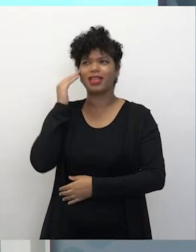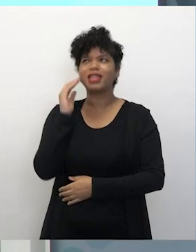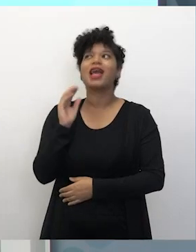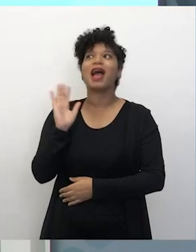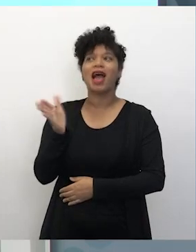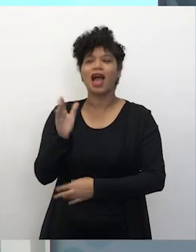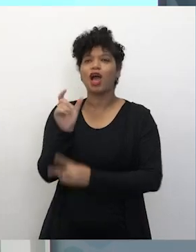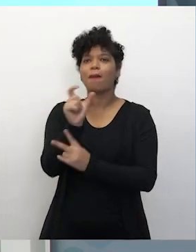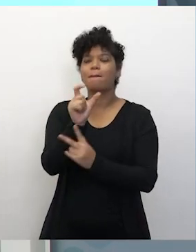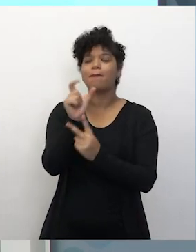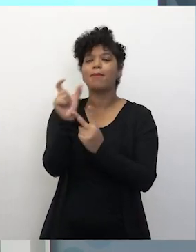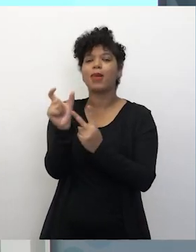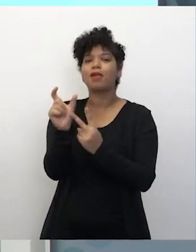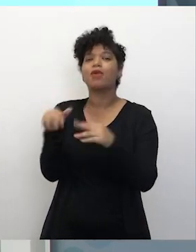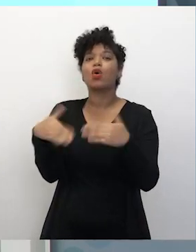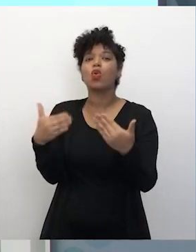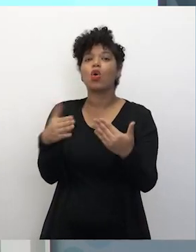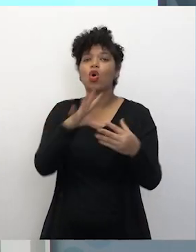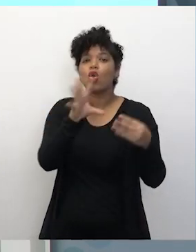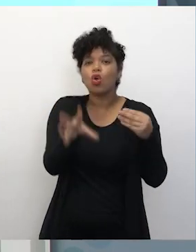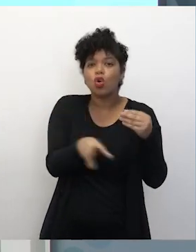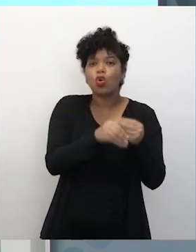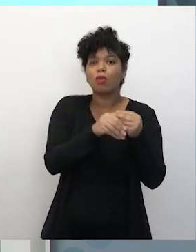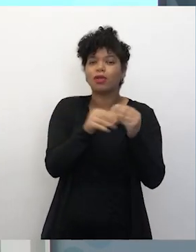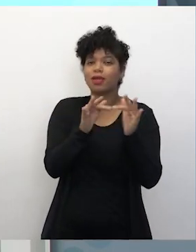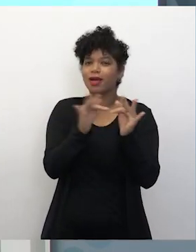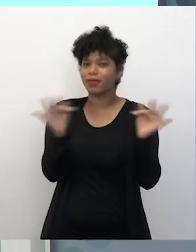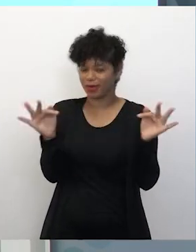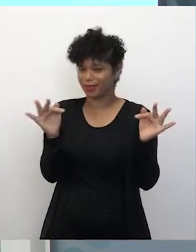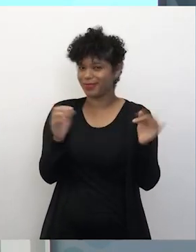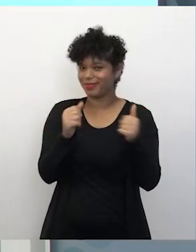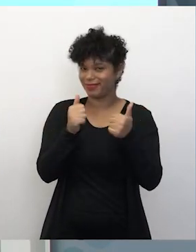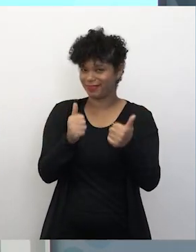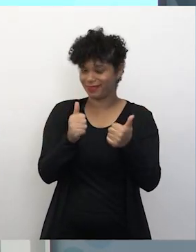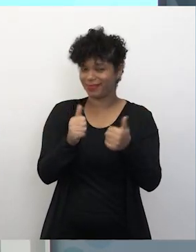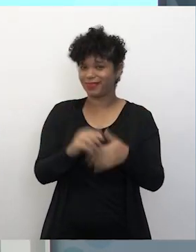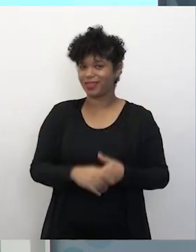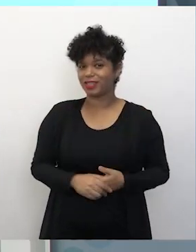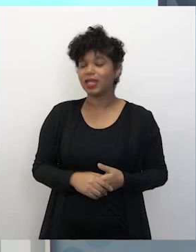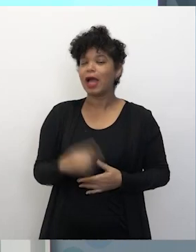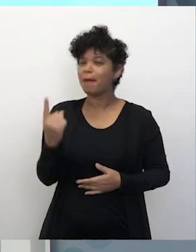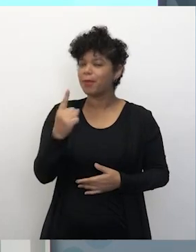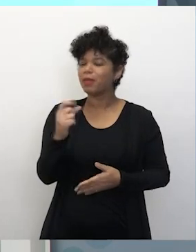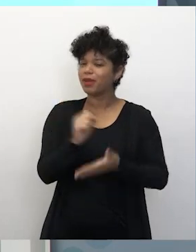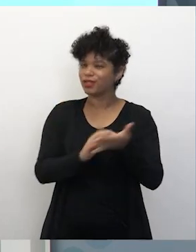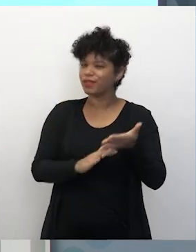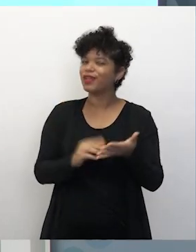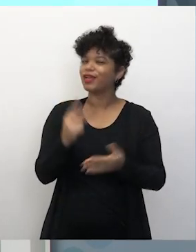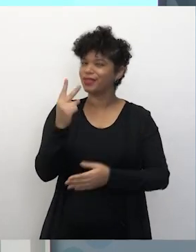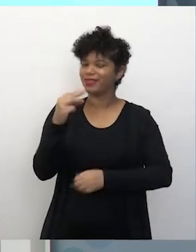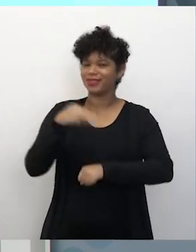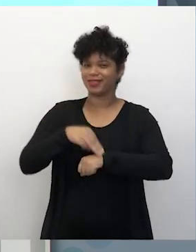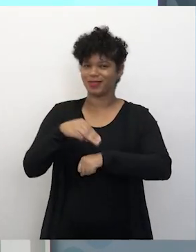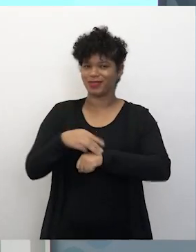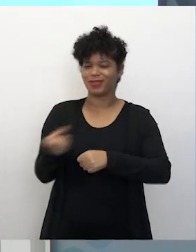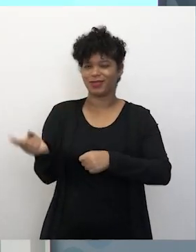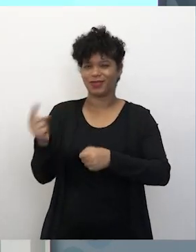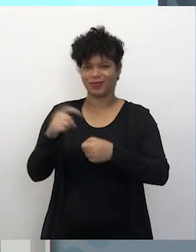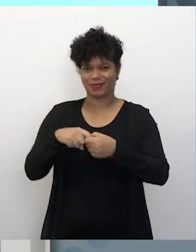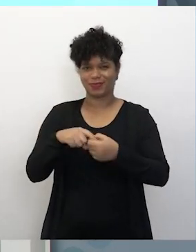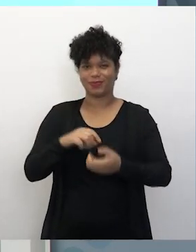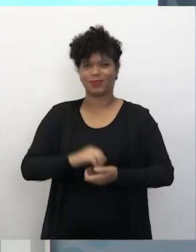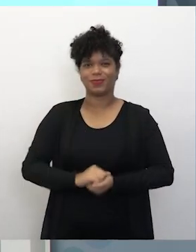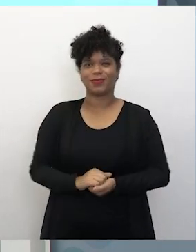duas palavras que completam essa frase. Tudo bem? Como é? Primeiro aí, 2 minutinhos e a gente já retorna. Até já.